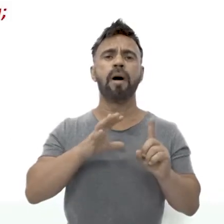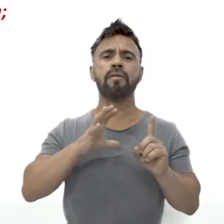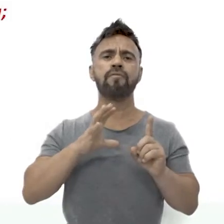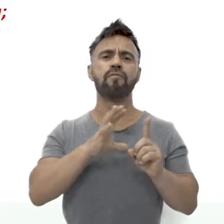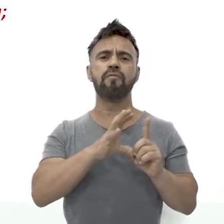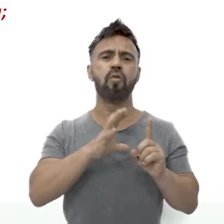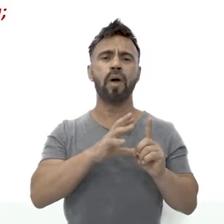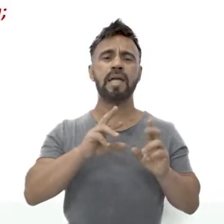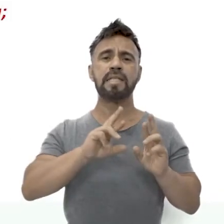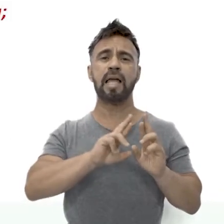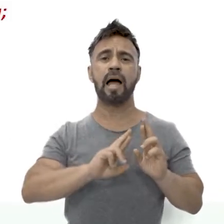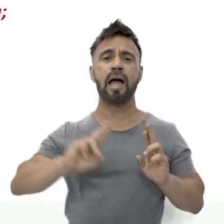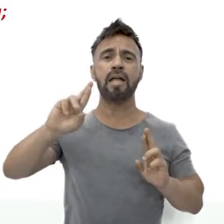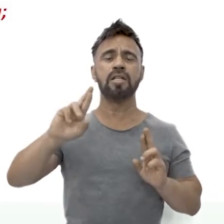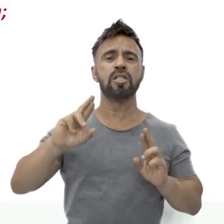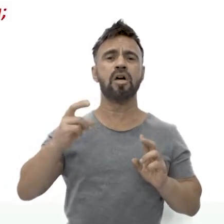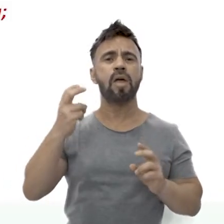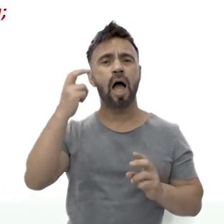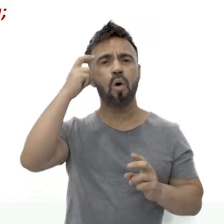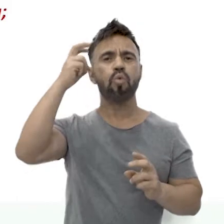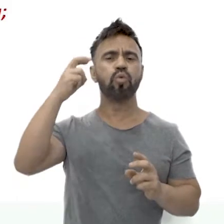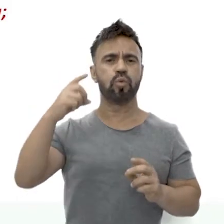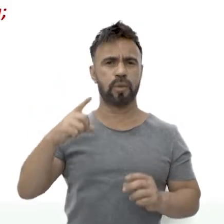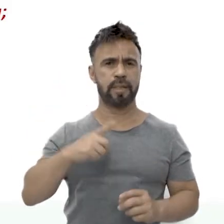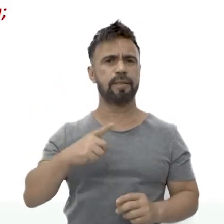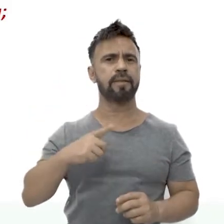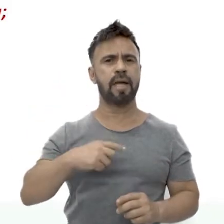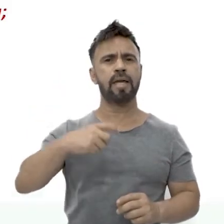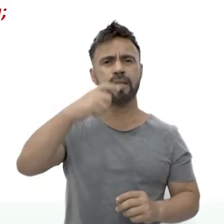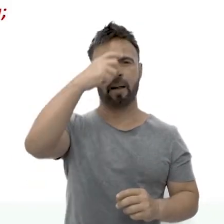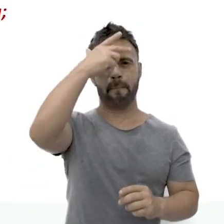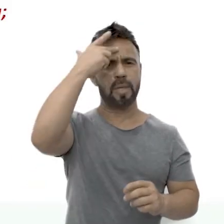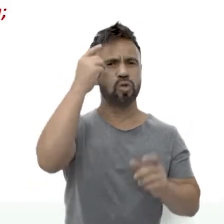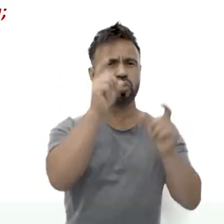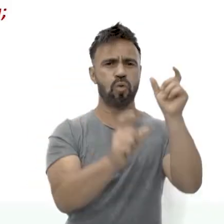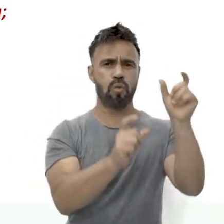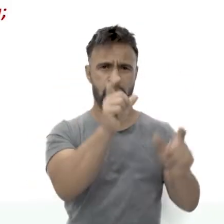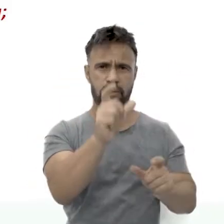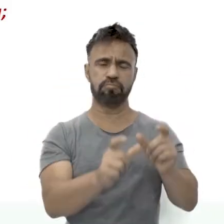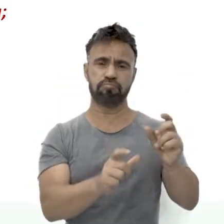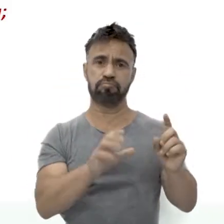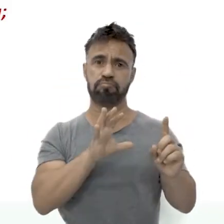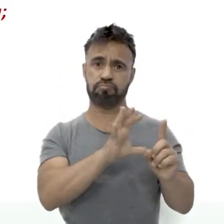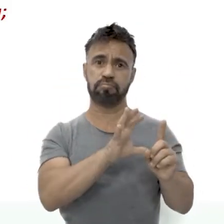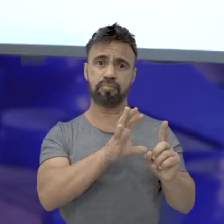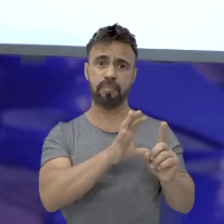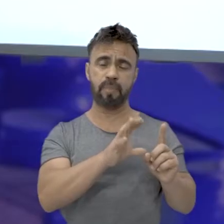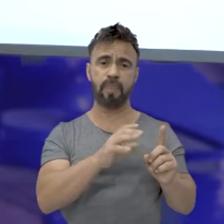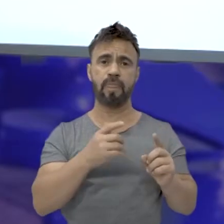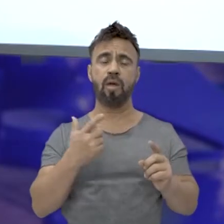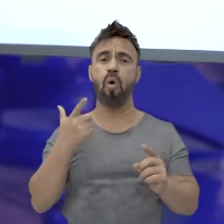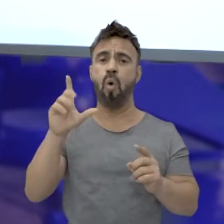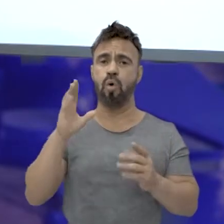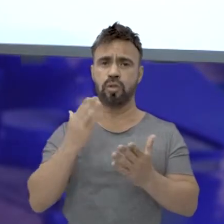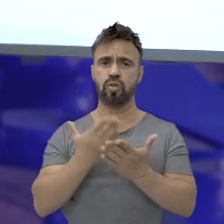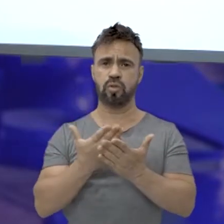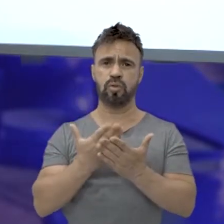a religião e a cultura exercem na vida de uma pessoa? Também vimos em outra